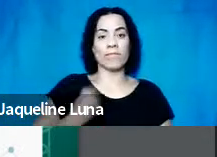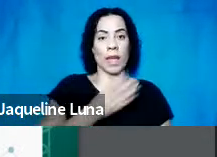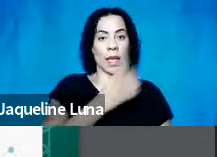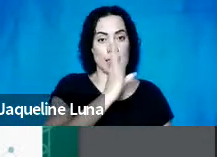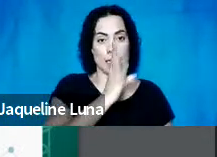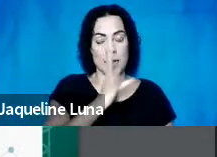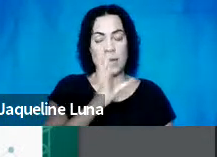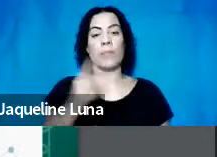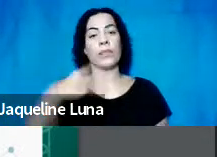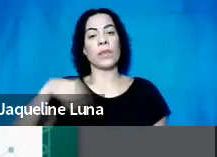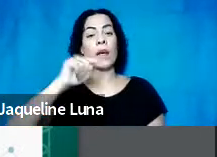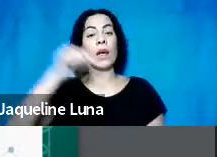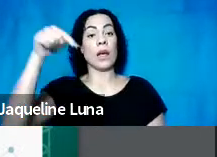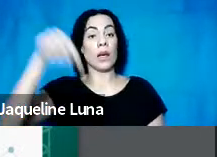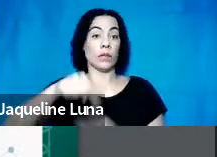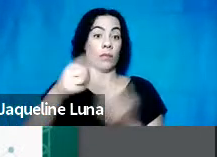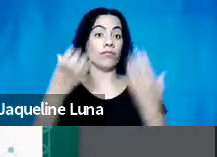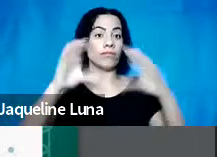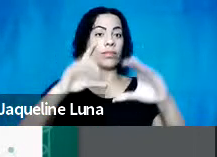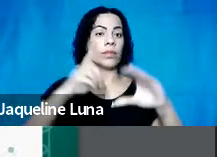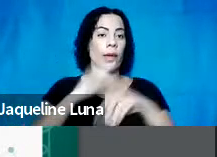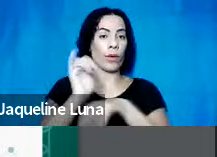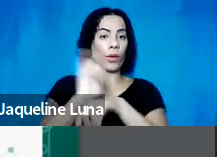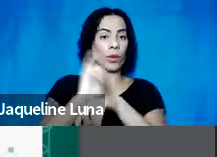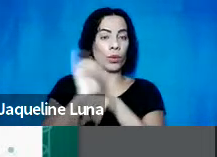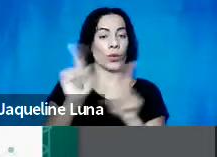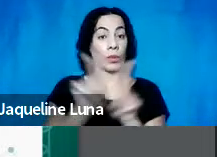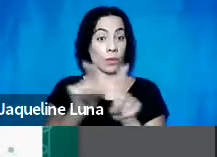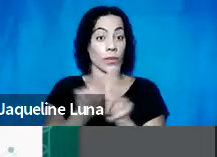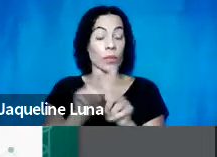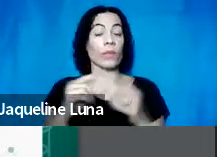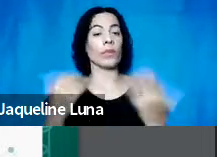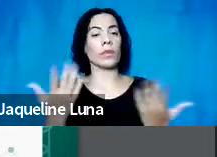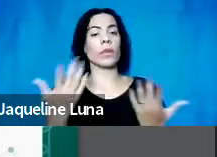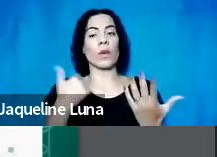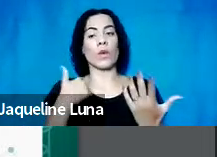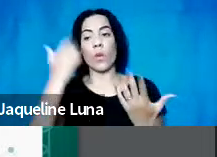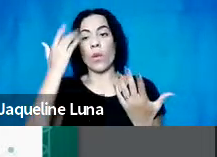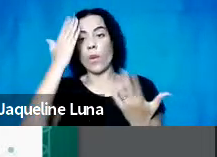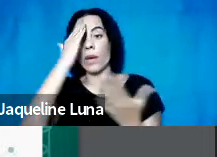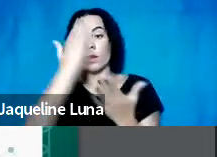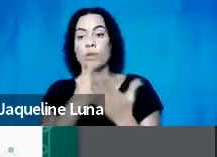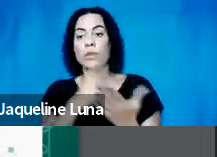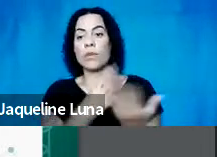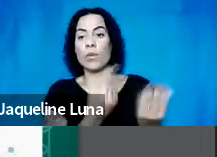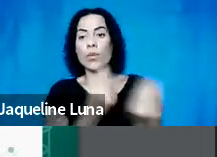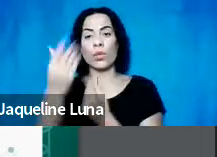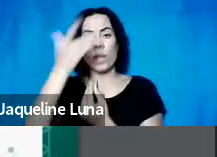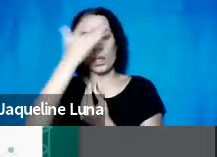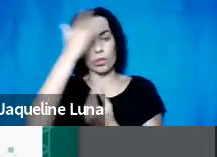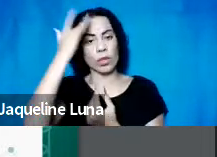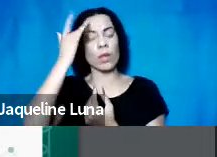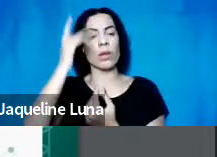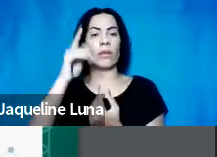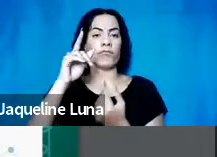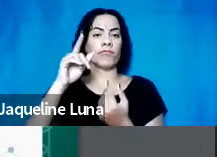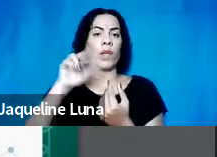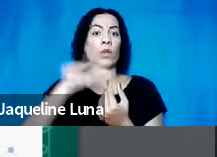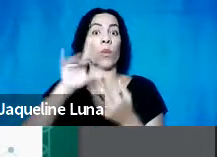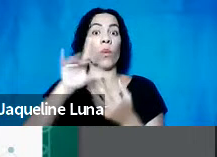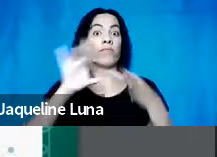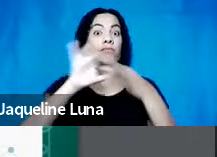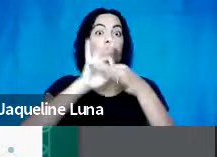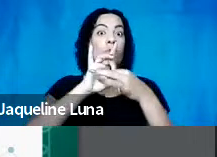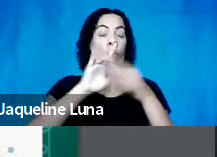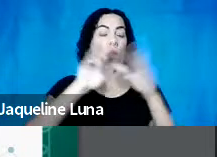aqui para, né, para o YouTube, então são possíveis que, é possível que muita gente não diretamente ligada ao assunto esteja aqui vendo